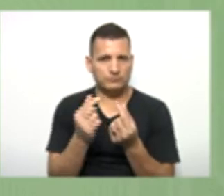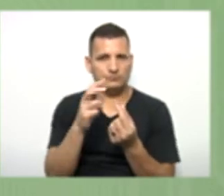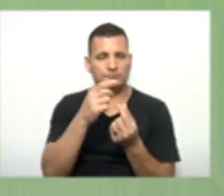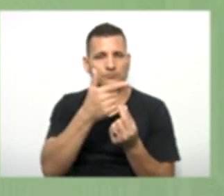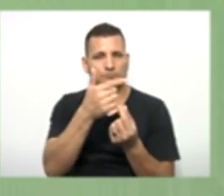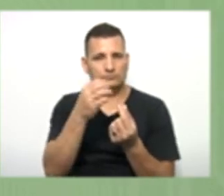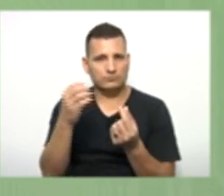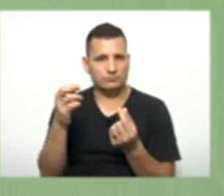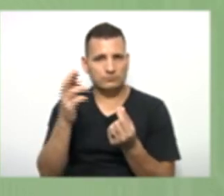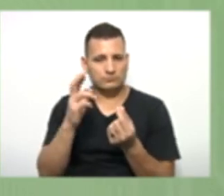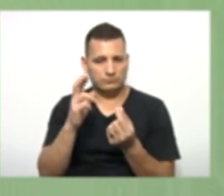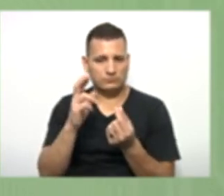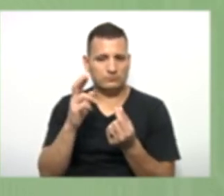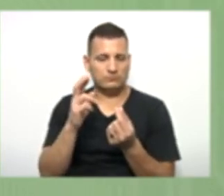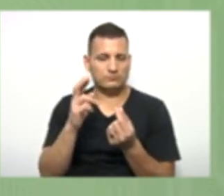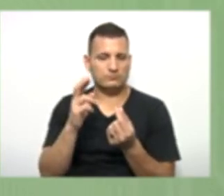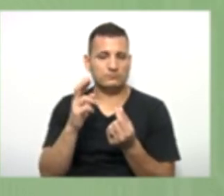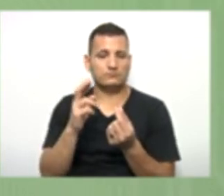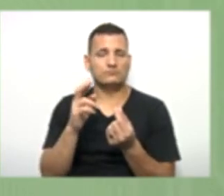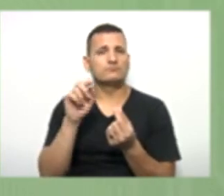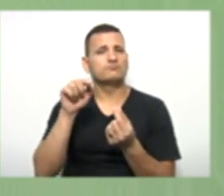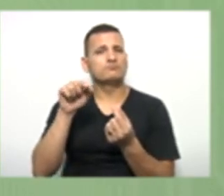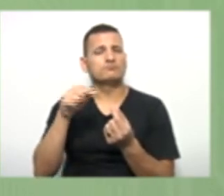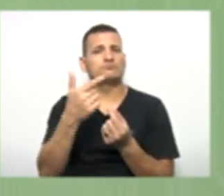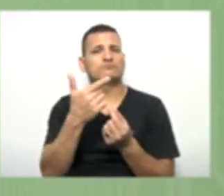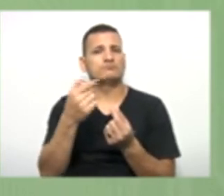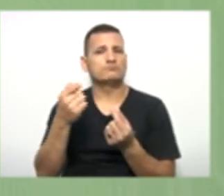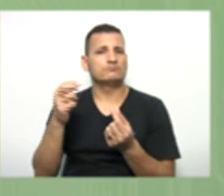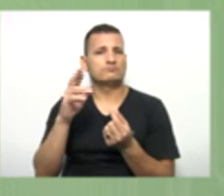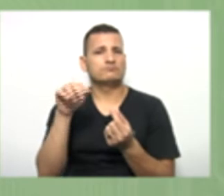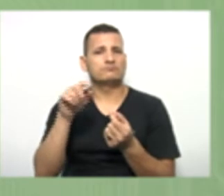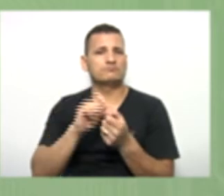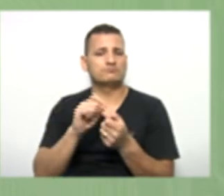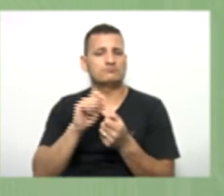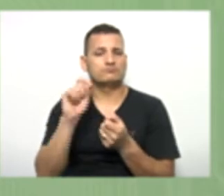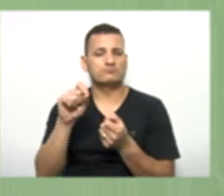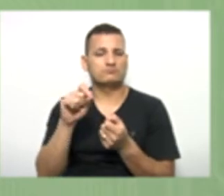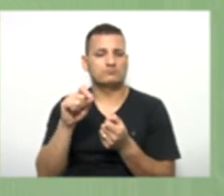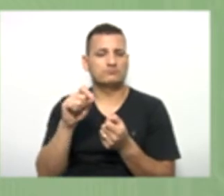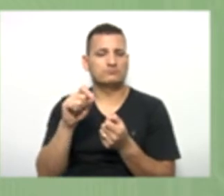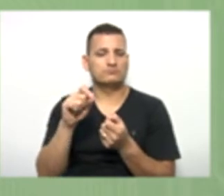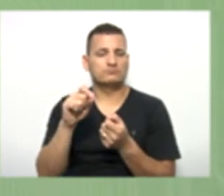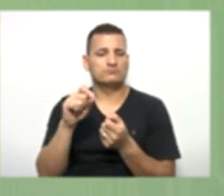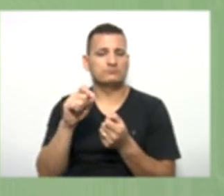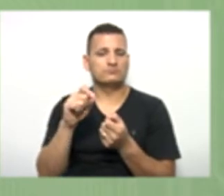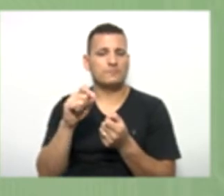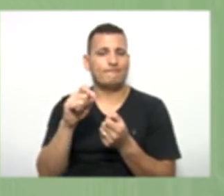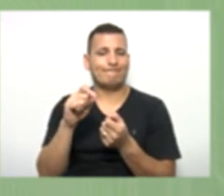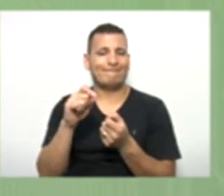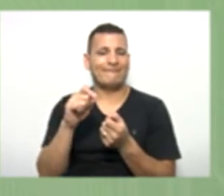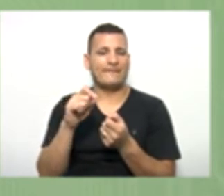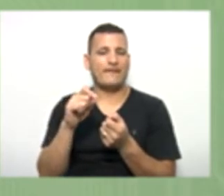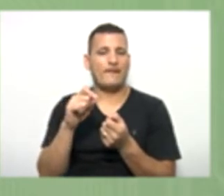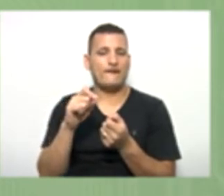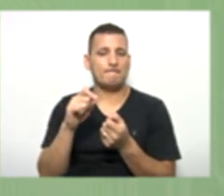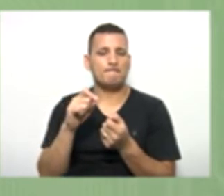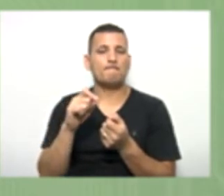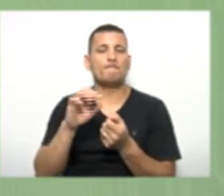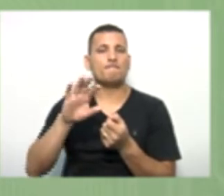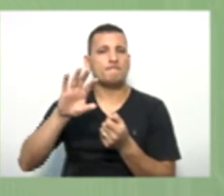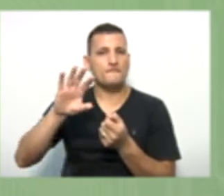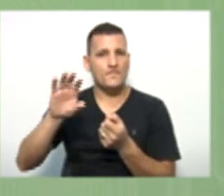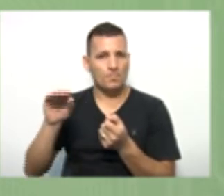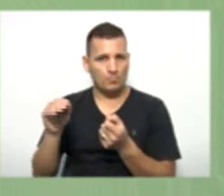R$200 do ato não cooperativo. O que eu vou fazer? Eu vou pegar todo esse recurso, como foi